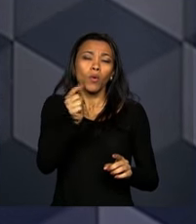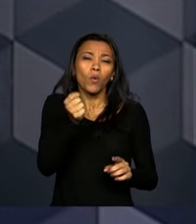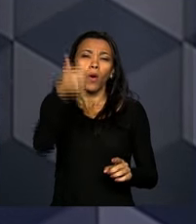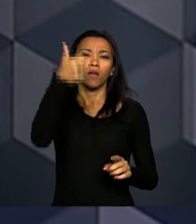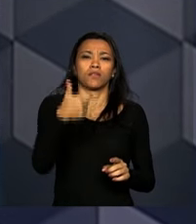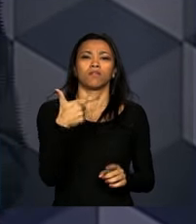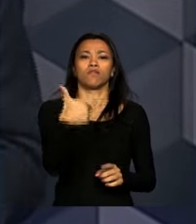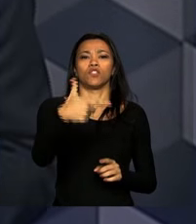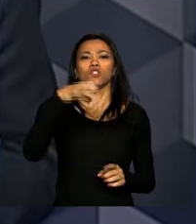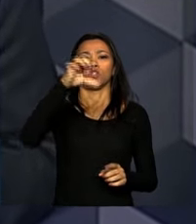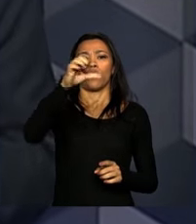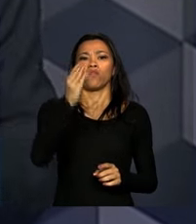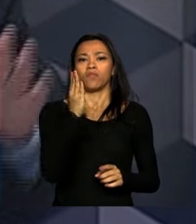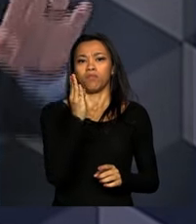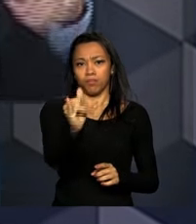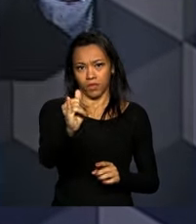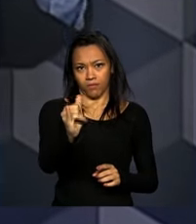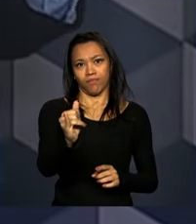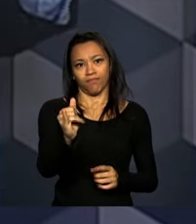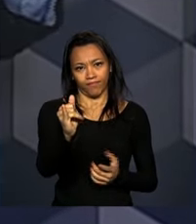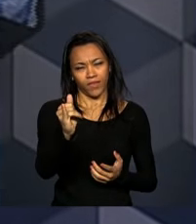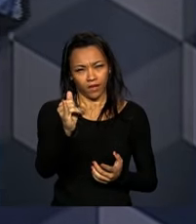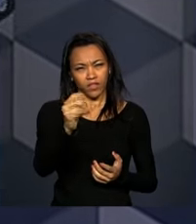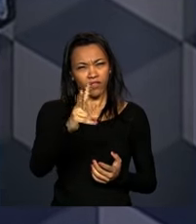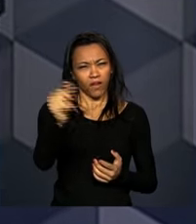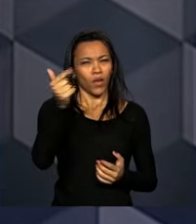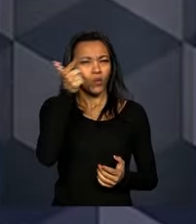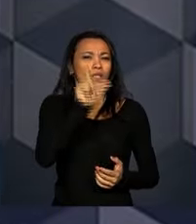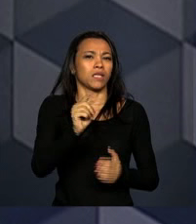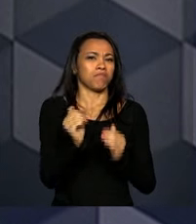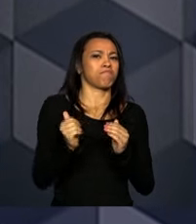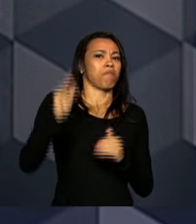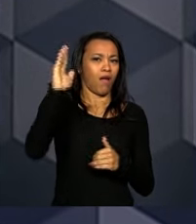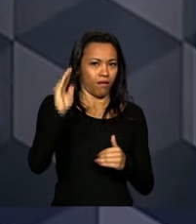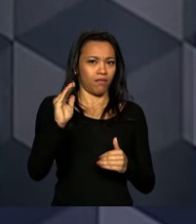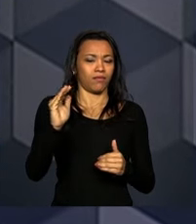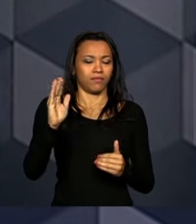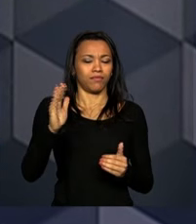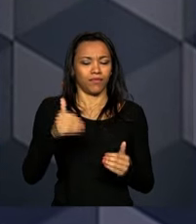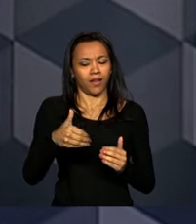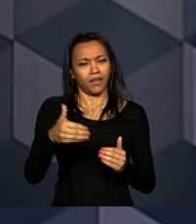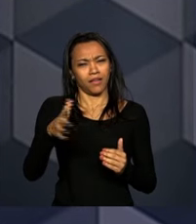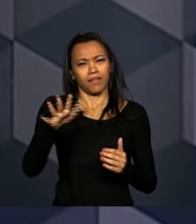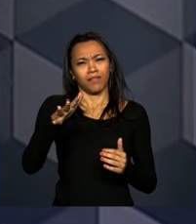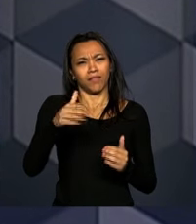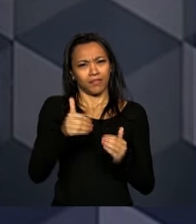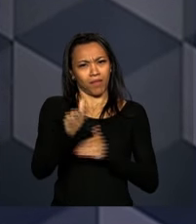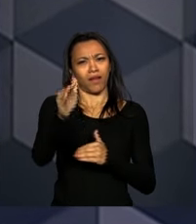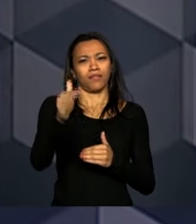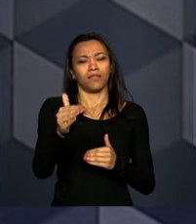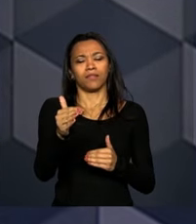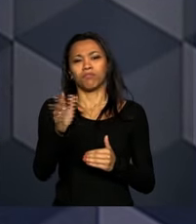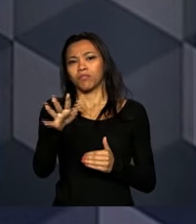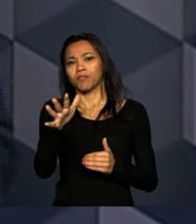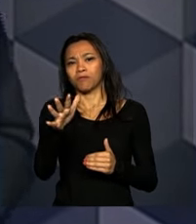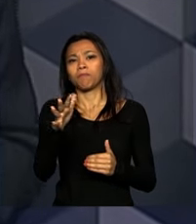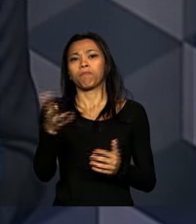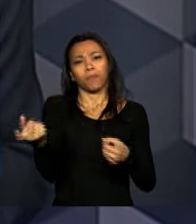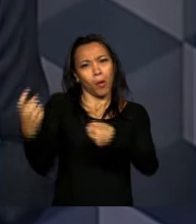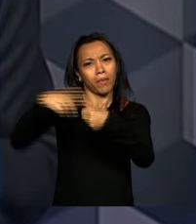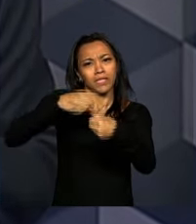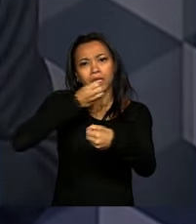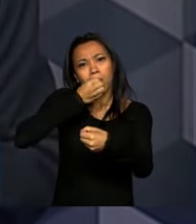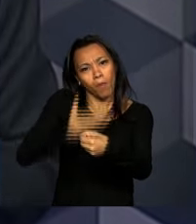29 bilhões. Com um pouquinho de boa vontade, nós vamos chegar lá no correr do ano, né? A gente arredonda essa conta aí com uma parceria